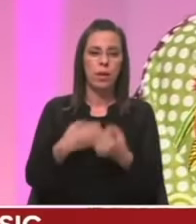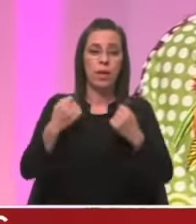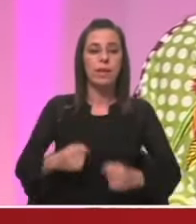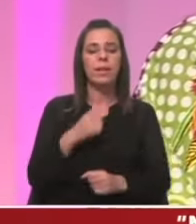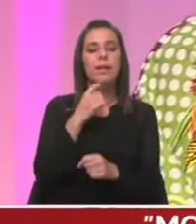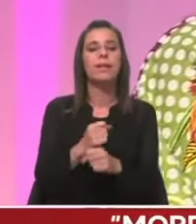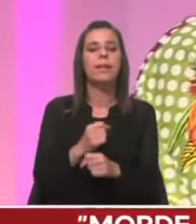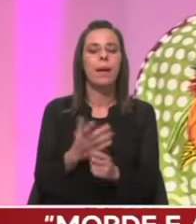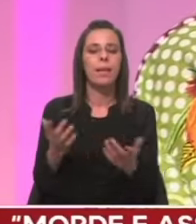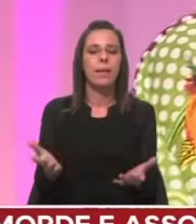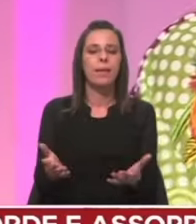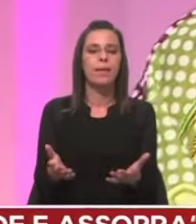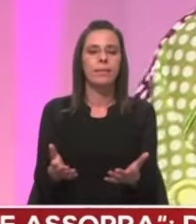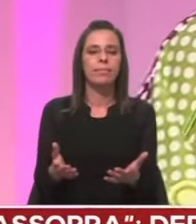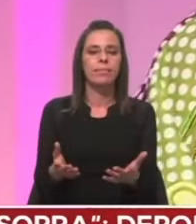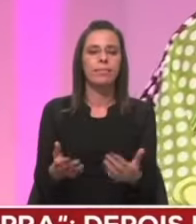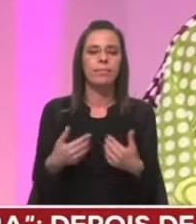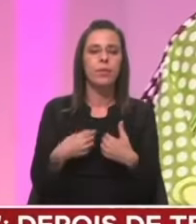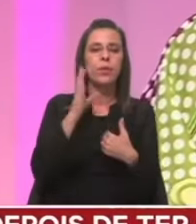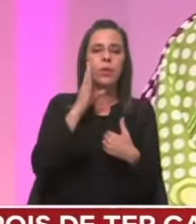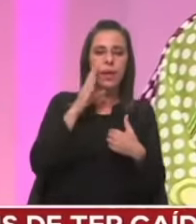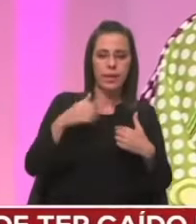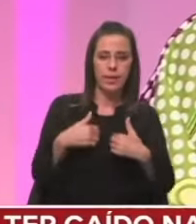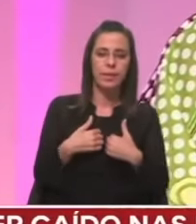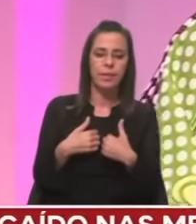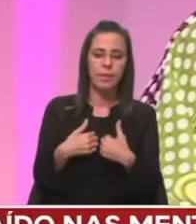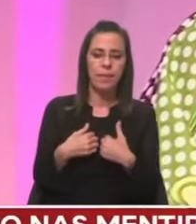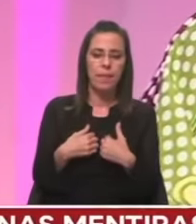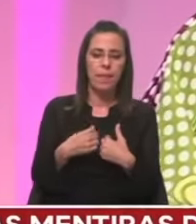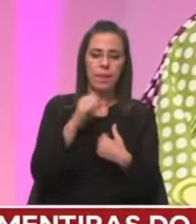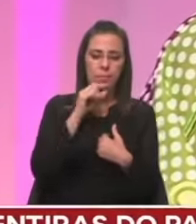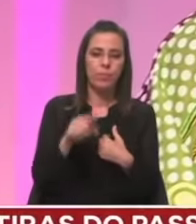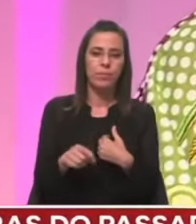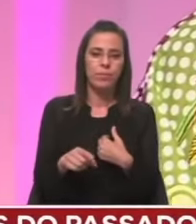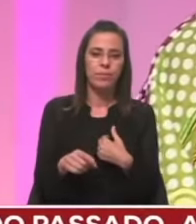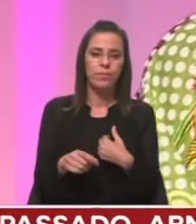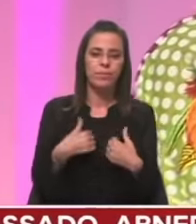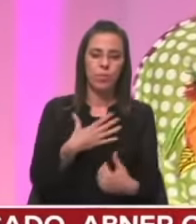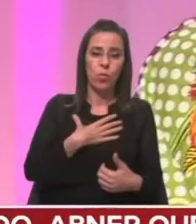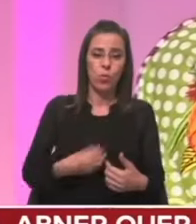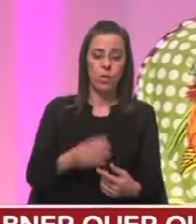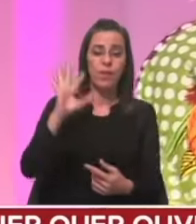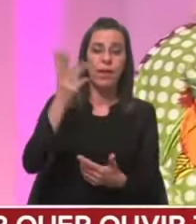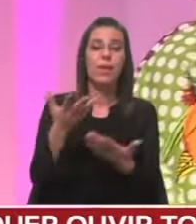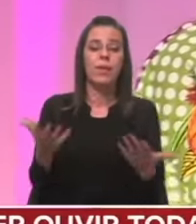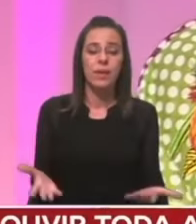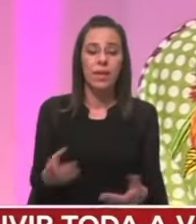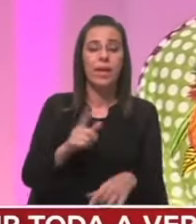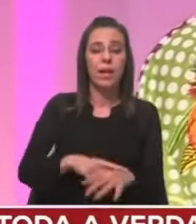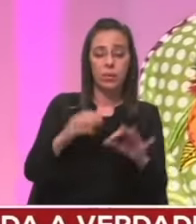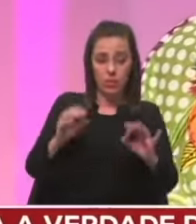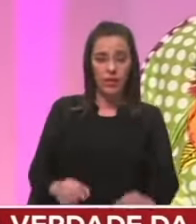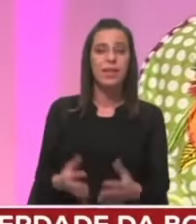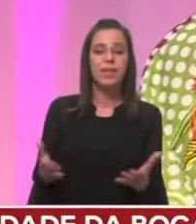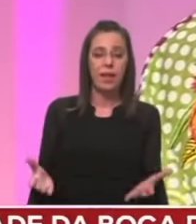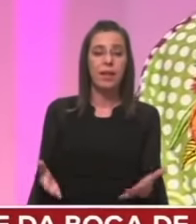trabalho e e e também eu já sabia que era uma coisa que que eventualmente eu gostava que acontecesse na altura certa